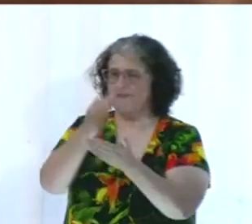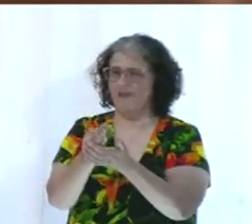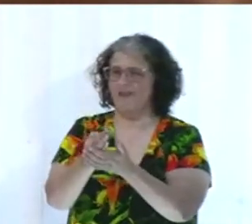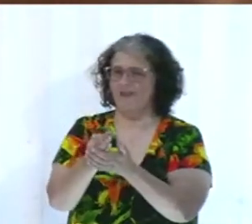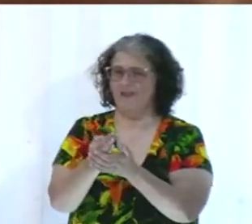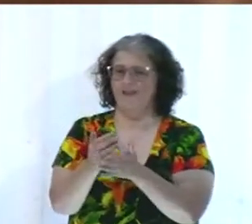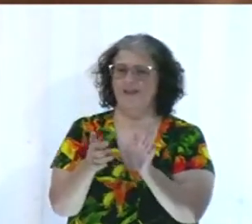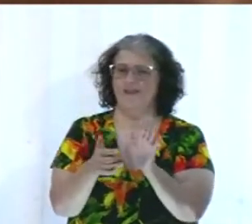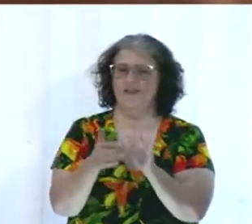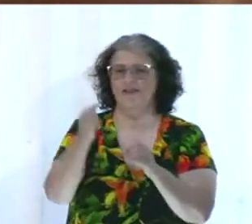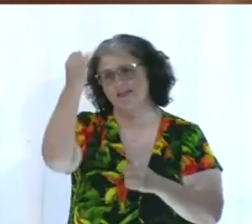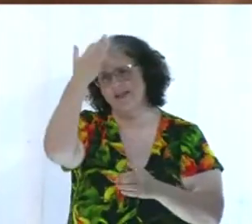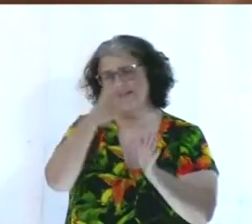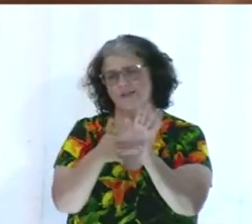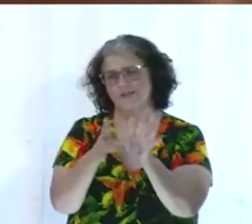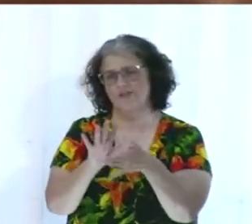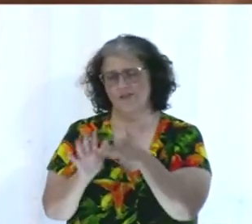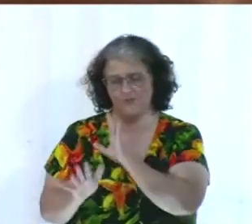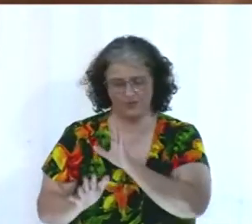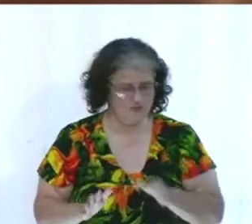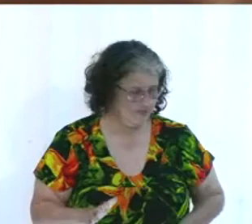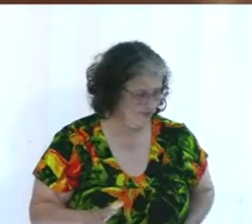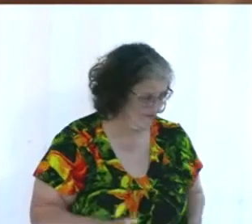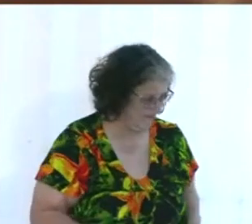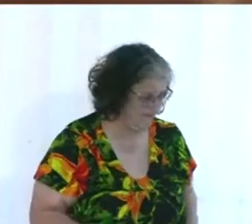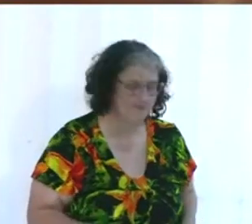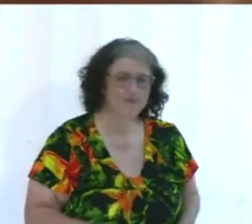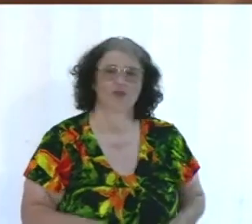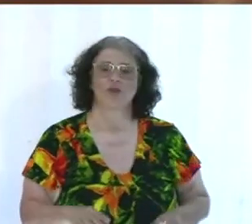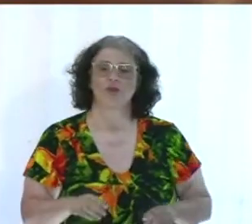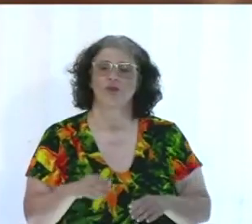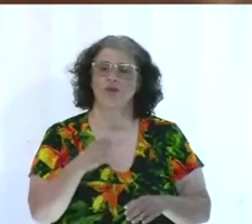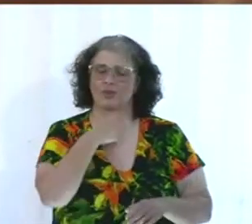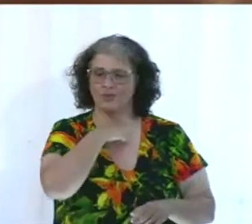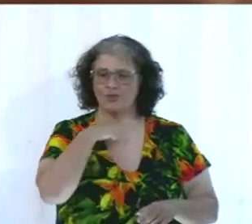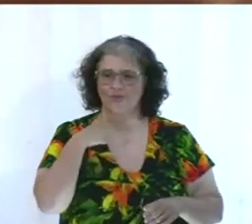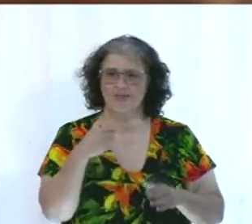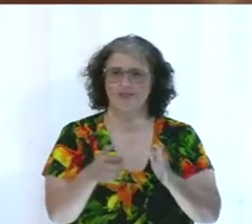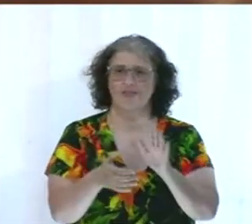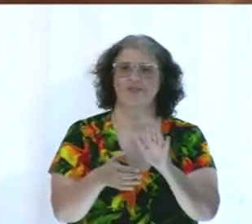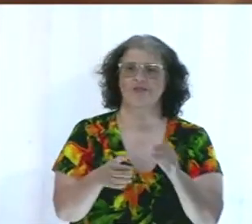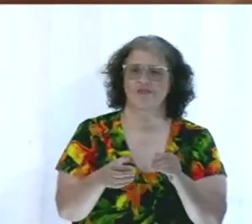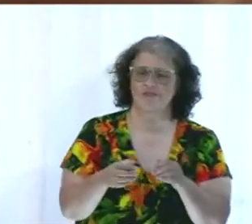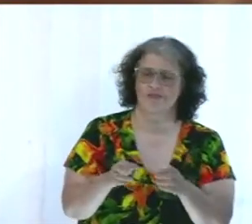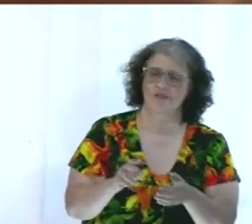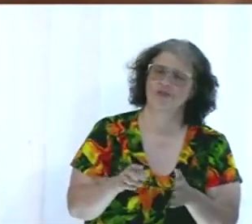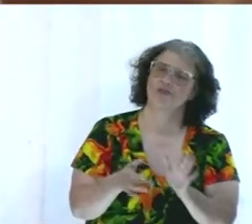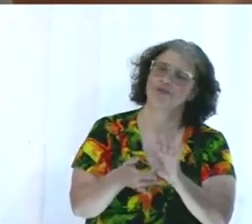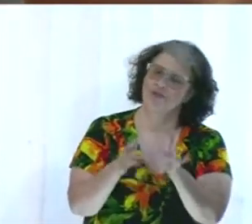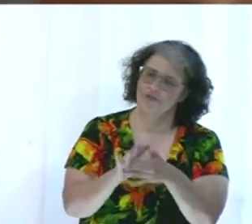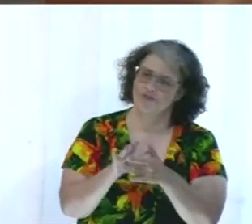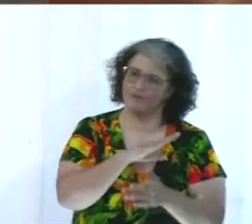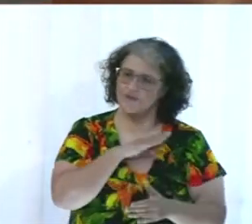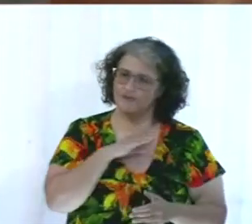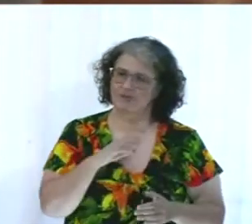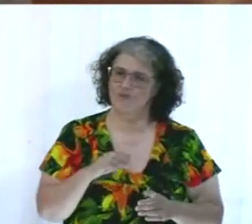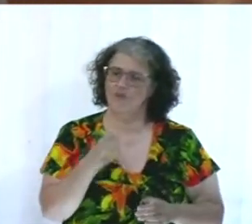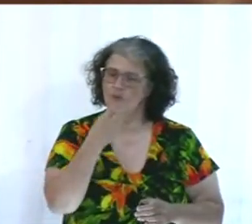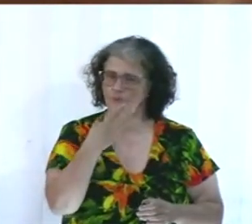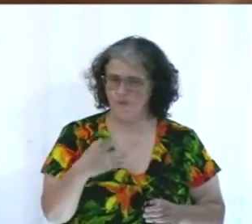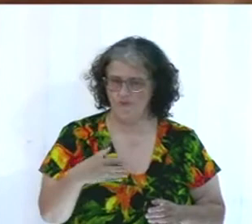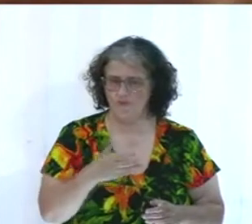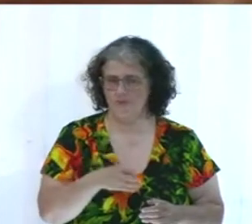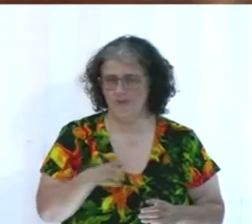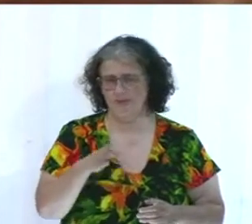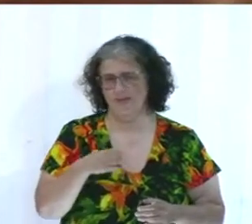na graça excelsa de Jesus, no sacrifício remidor, no sangue do bom Redentor. A